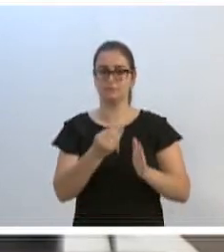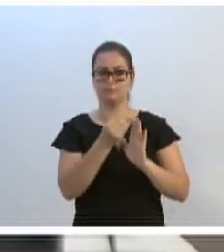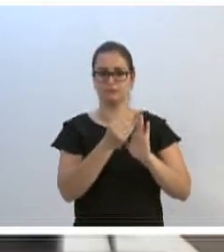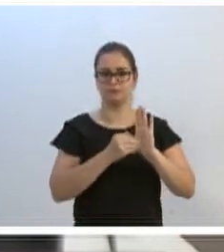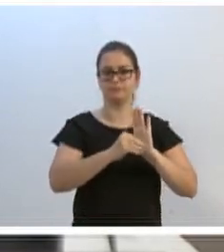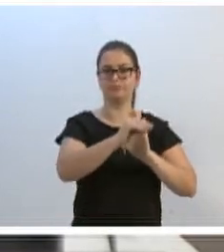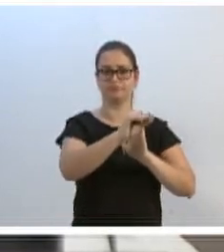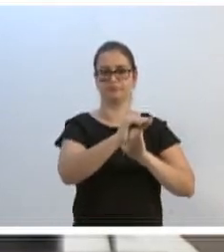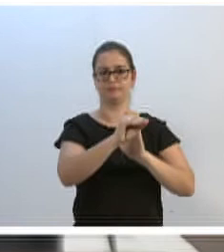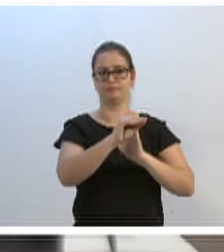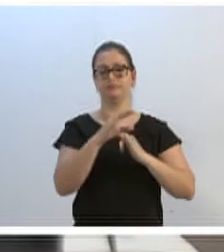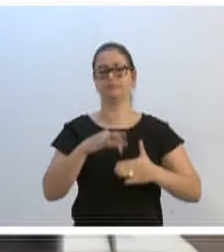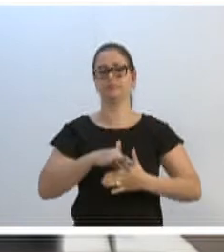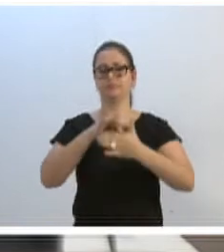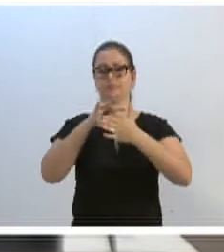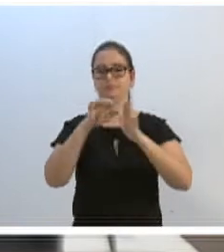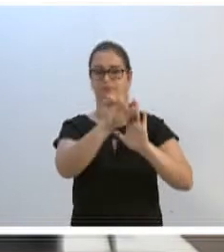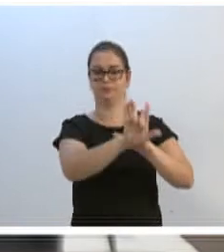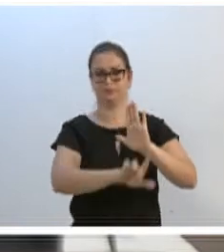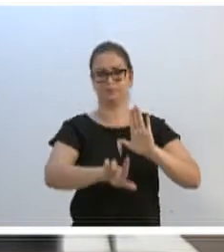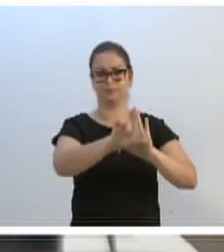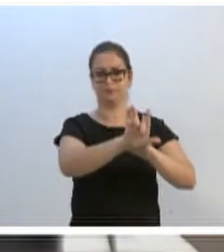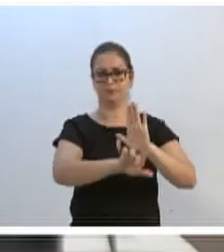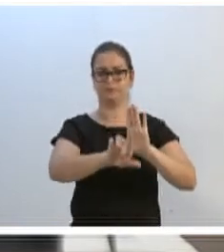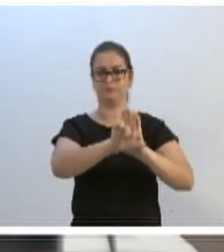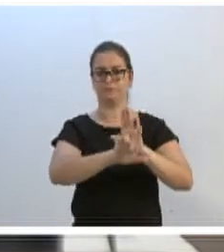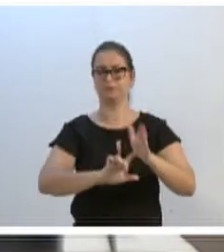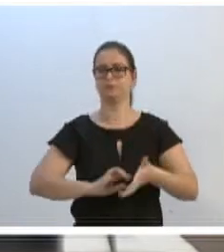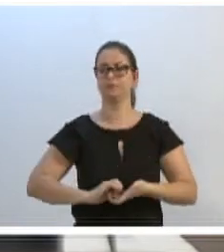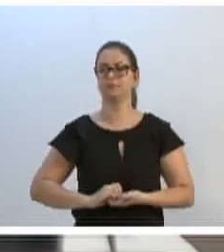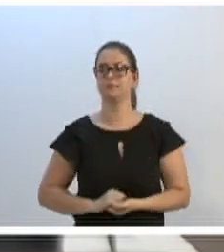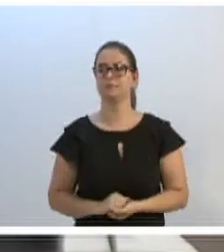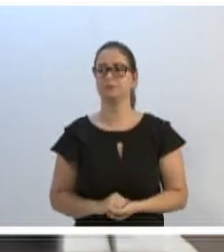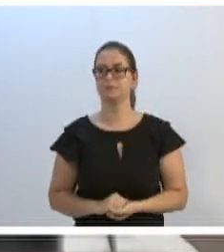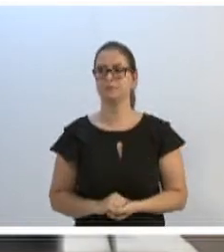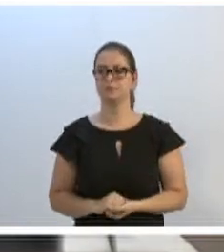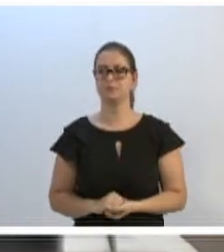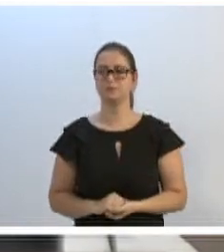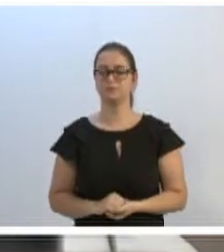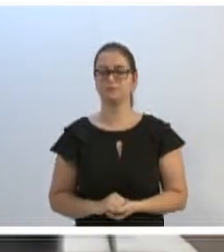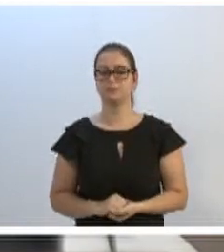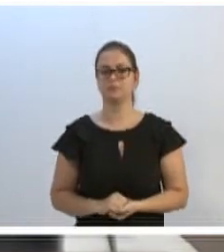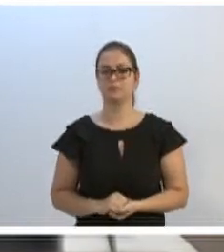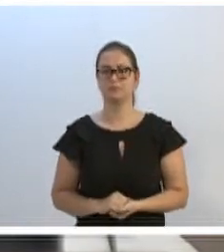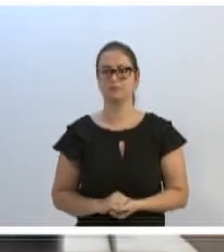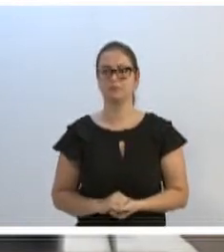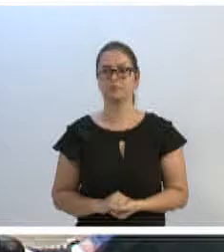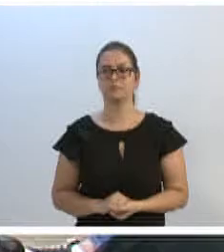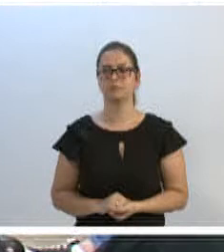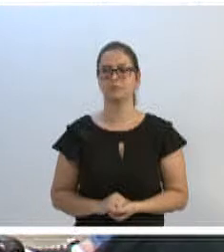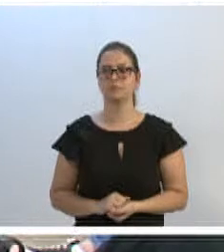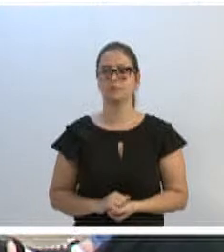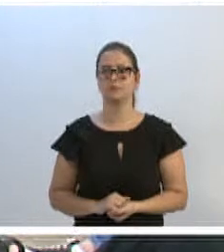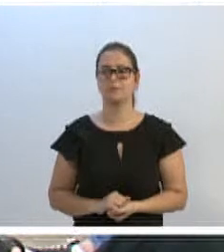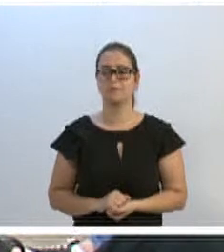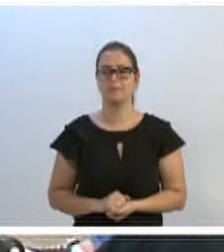Despachamos para a diretoria legislativa. Do quê?